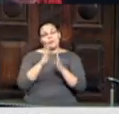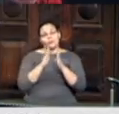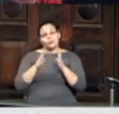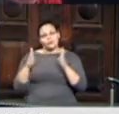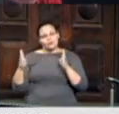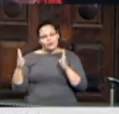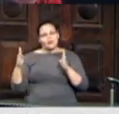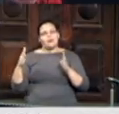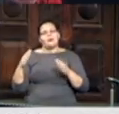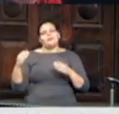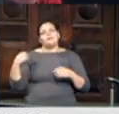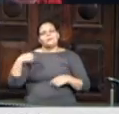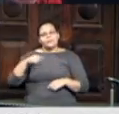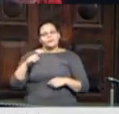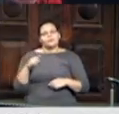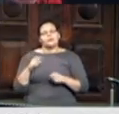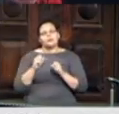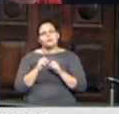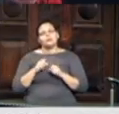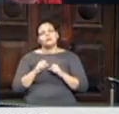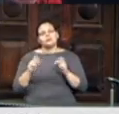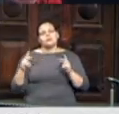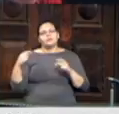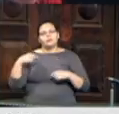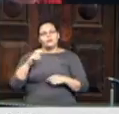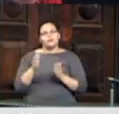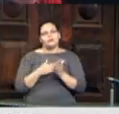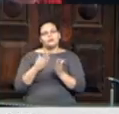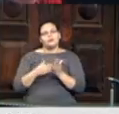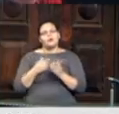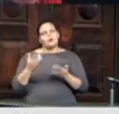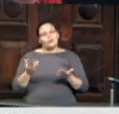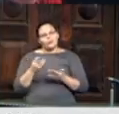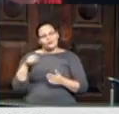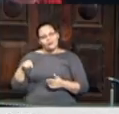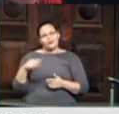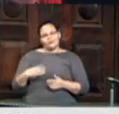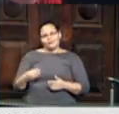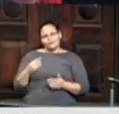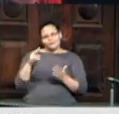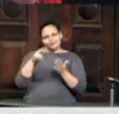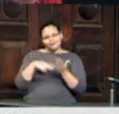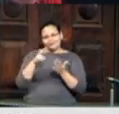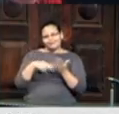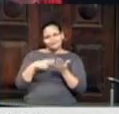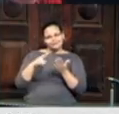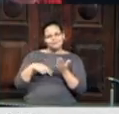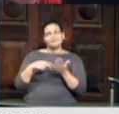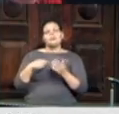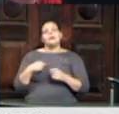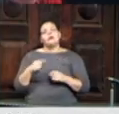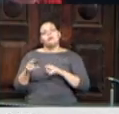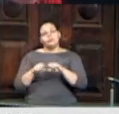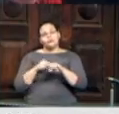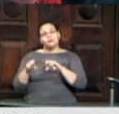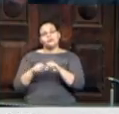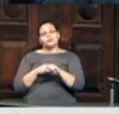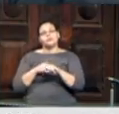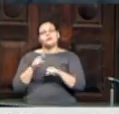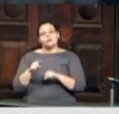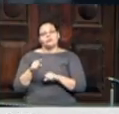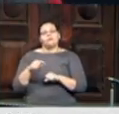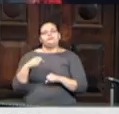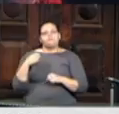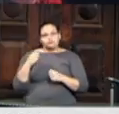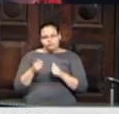no espaço da livraria, e hoje ela é uma leitora inveterada e tem uma formação belíssima graças àquilo que foi